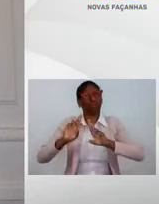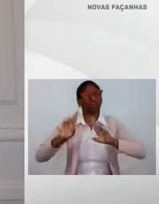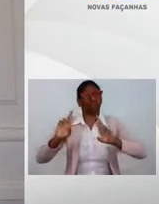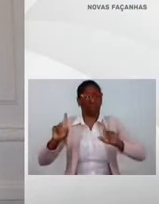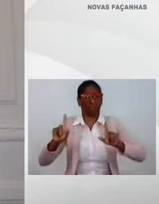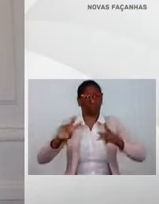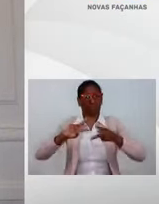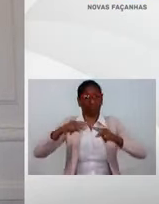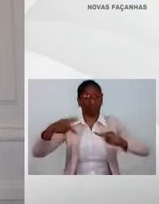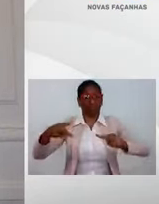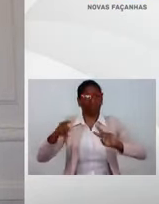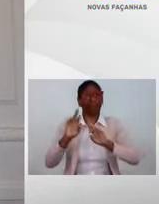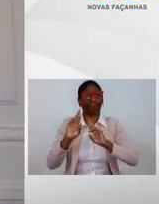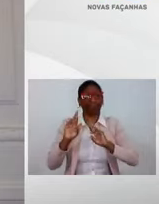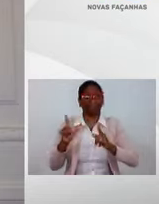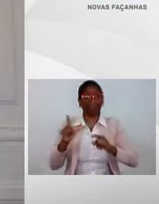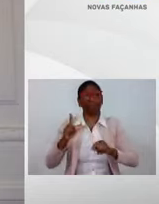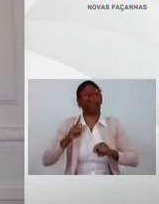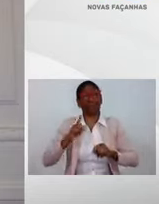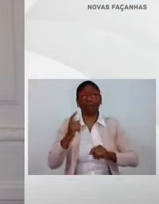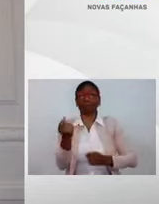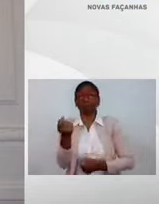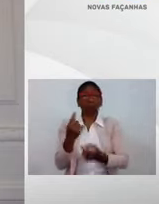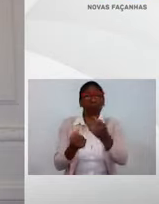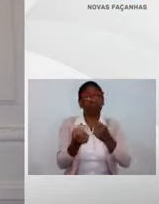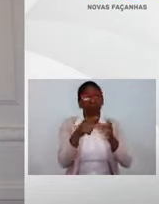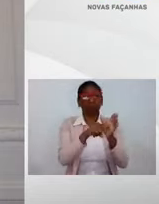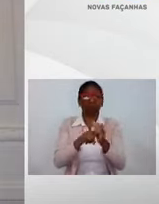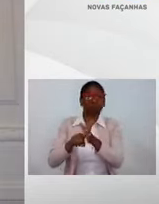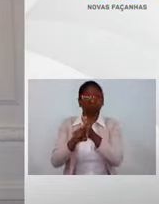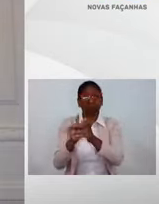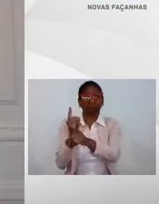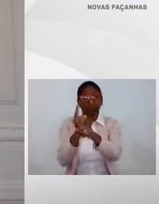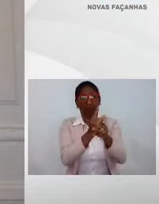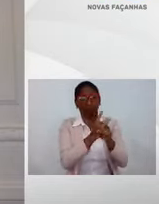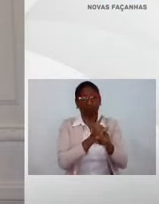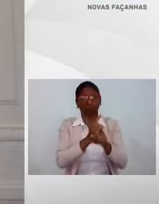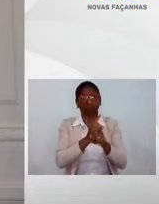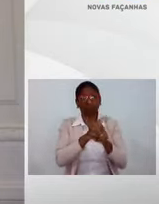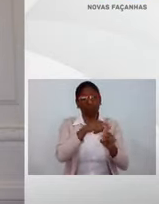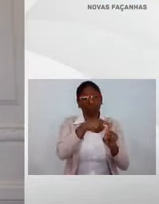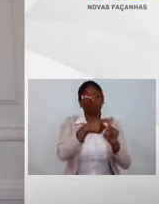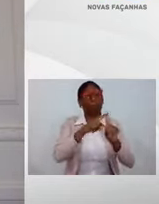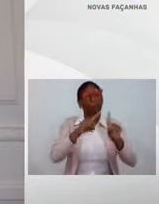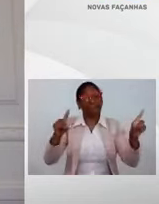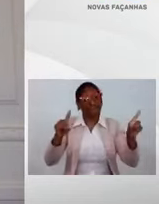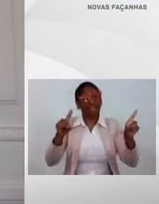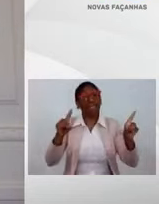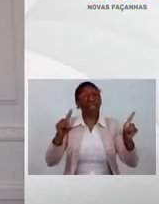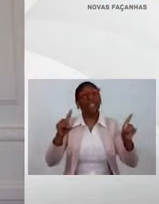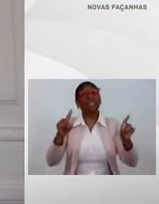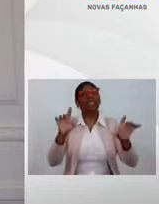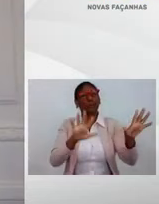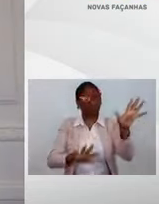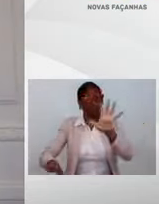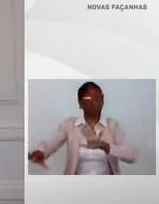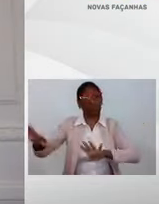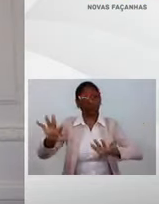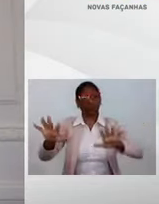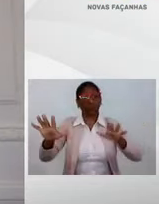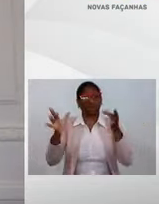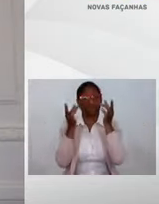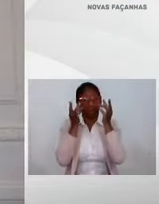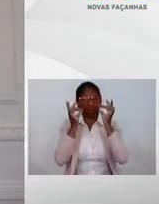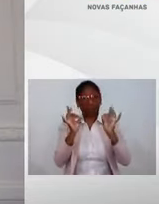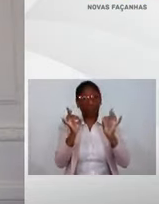em relação aos casos, né, o diagnóstico de casos, é um momento delicado que merece toda a nossa atenção, todo